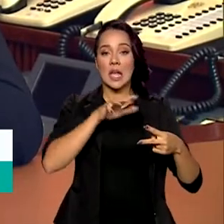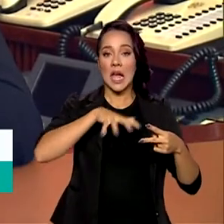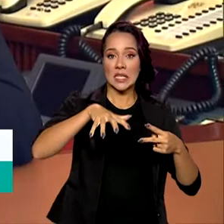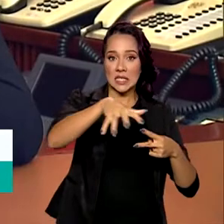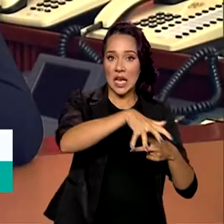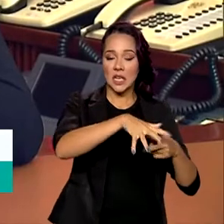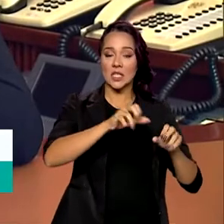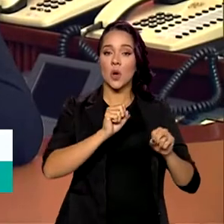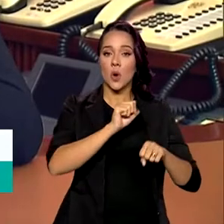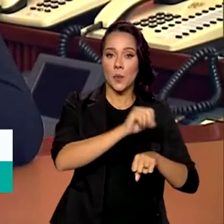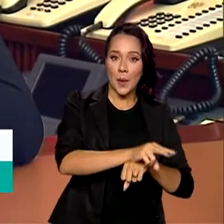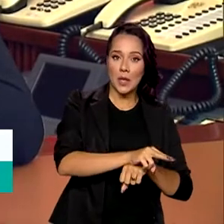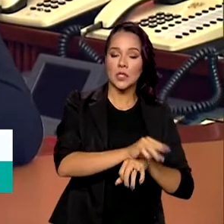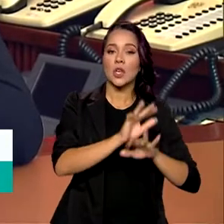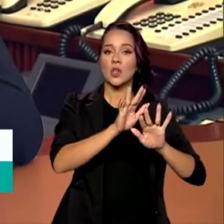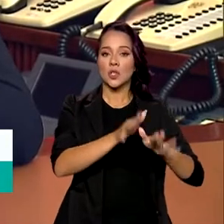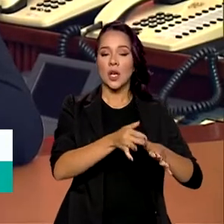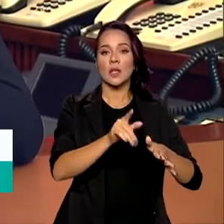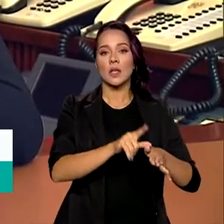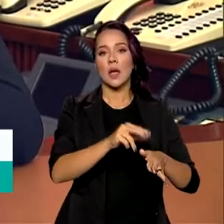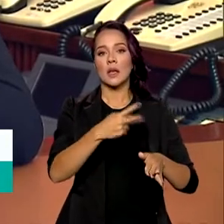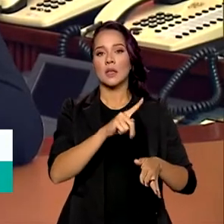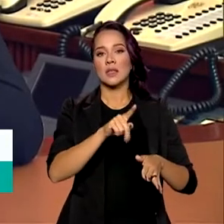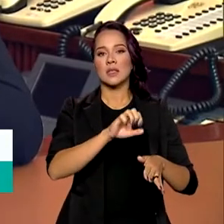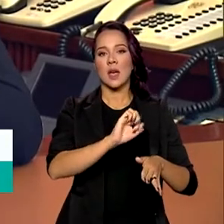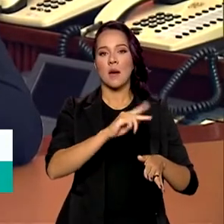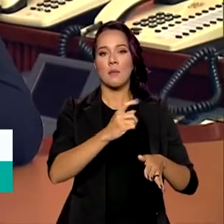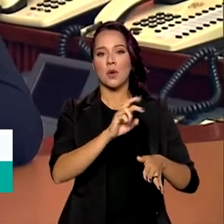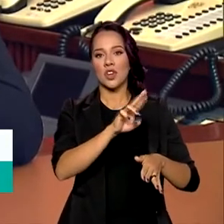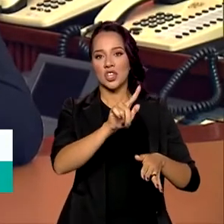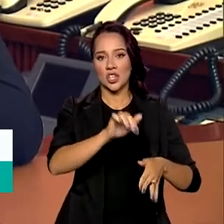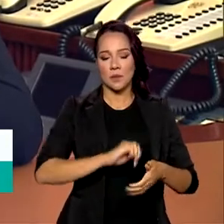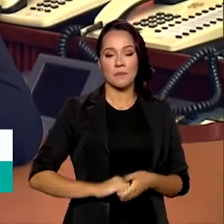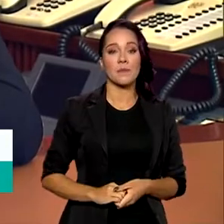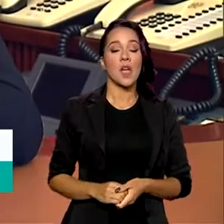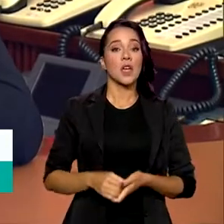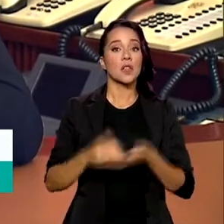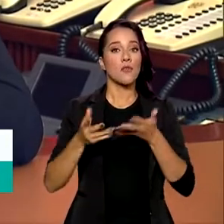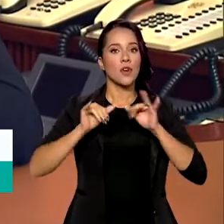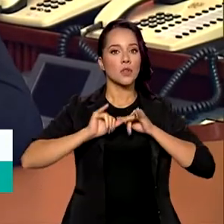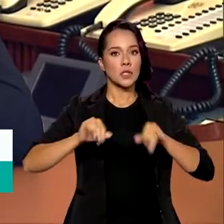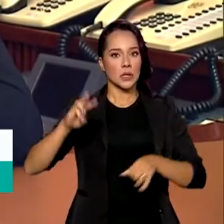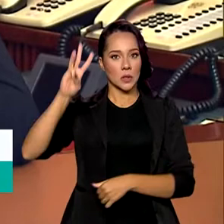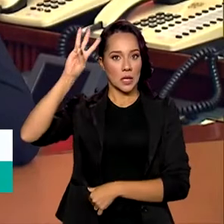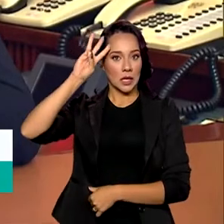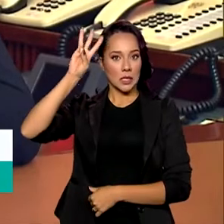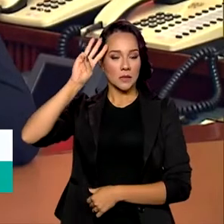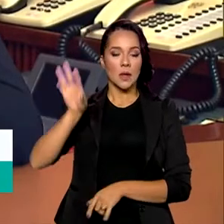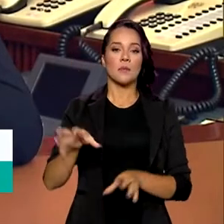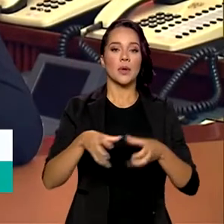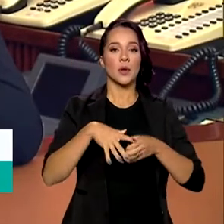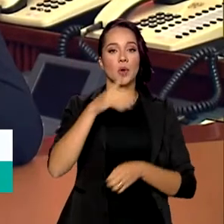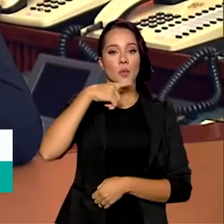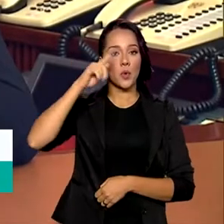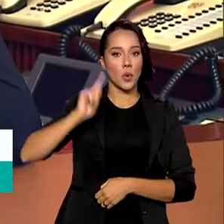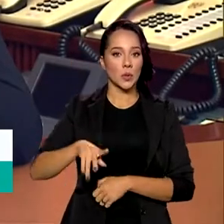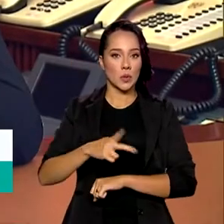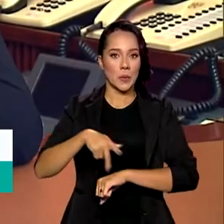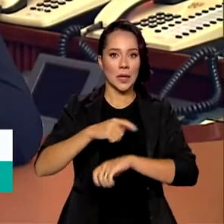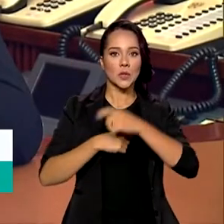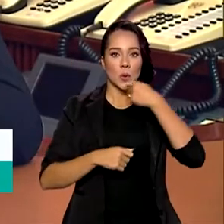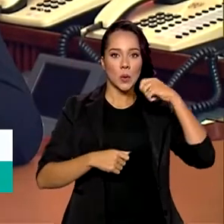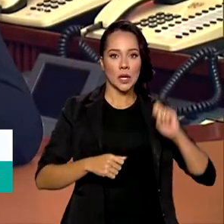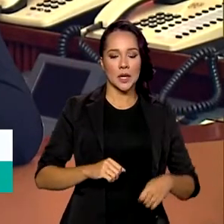áreas ocupadas de que é som e da Polinésia os pleitos foram anunciados na sexta-feira pelas forças curtas na